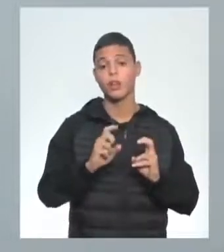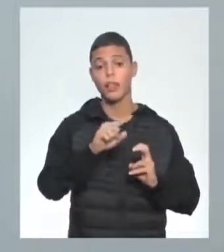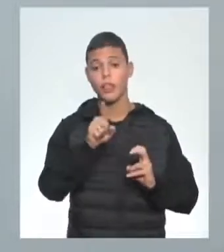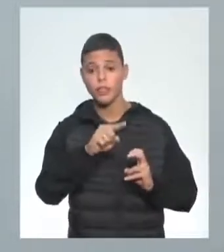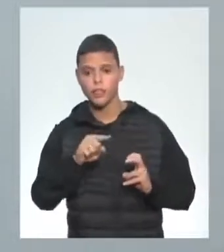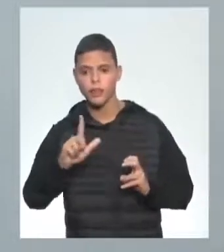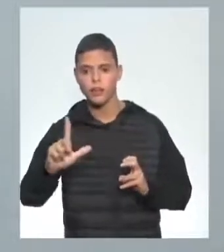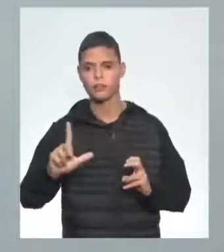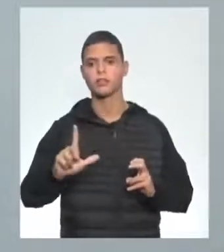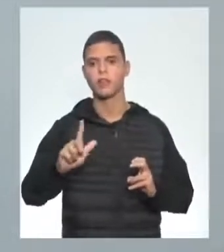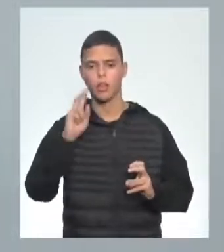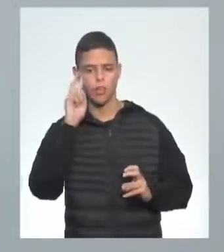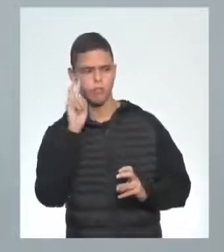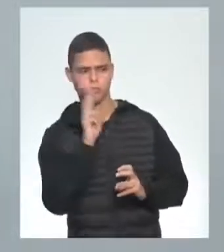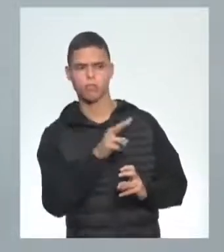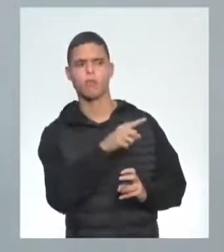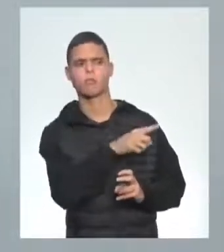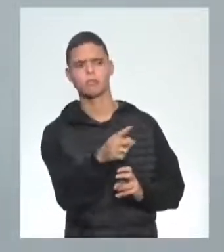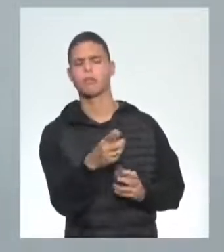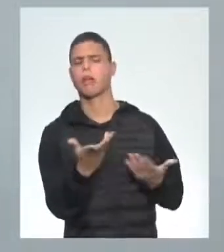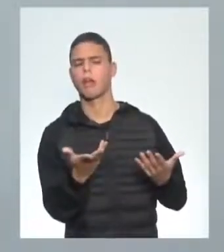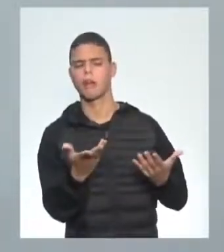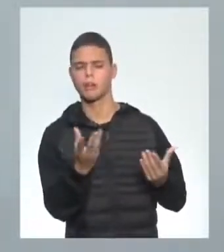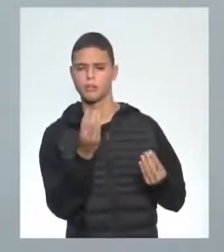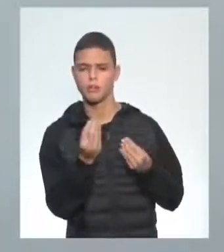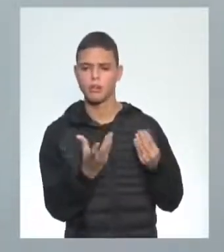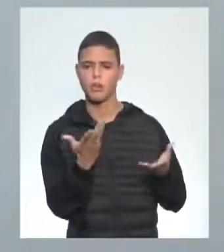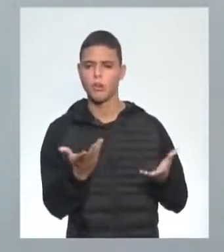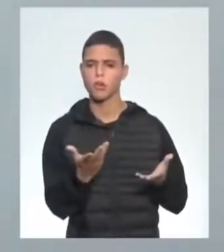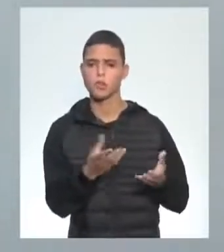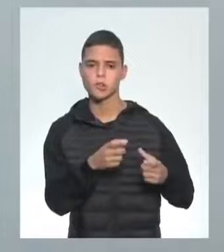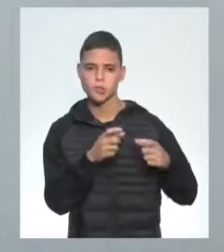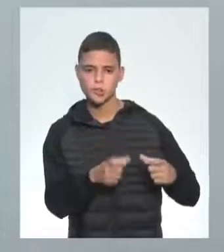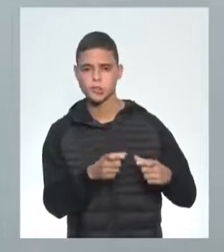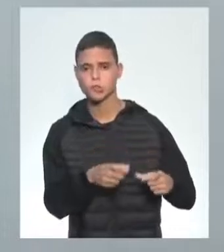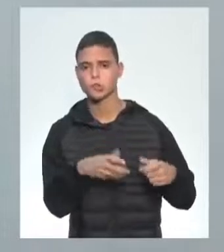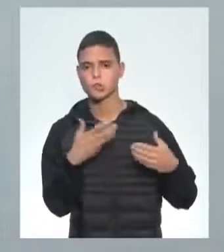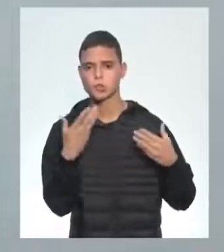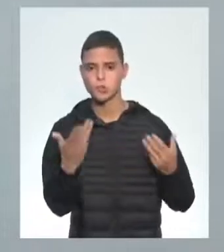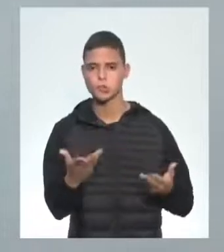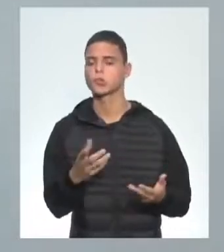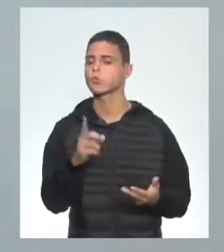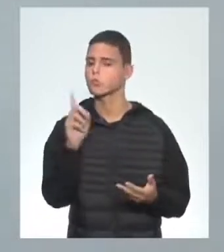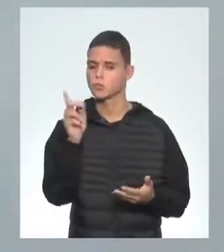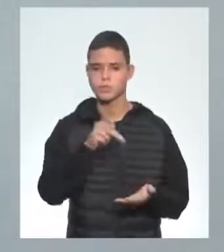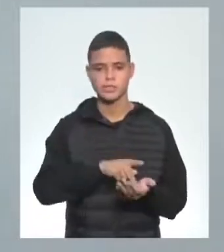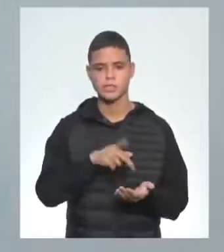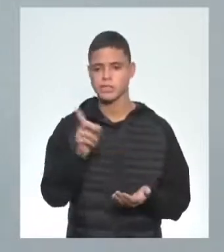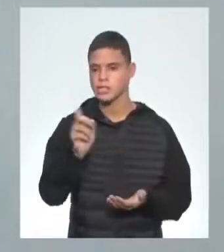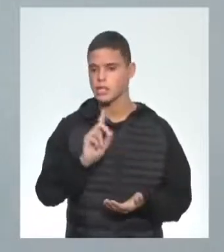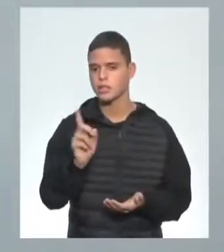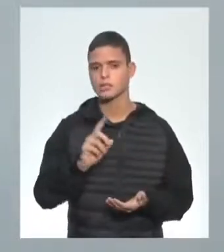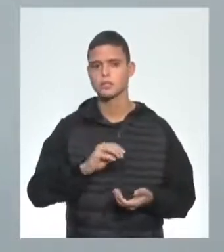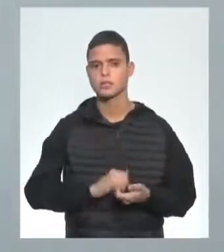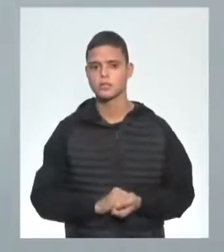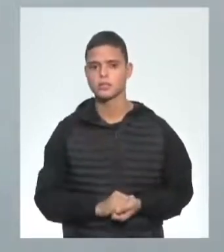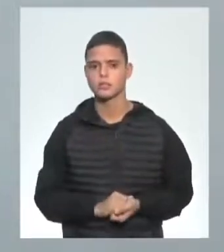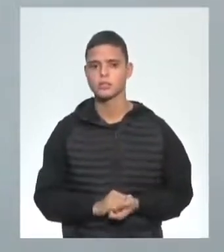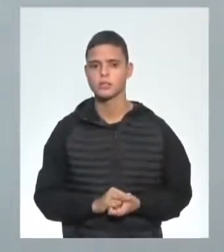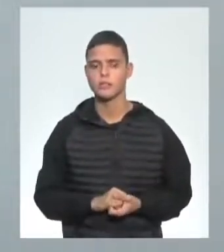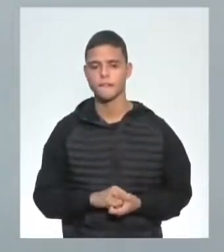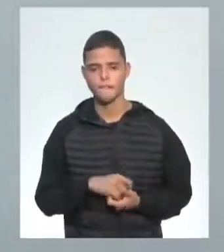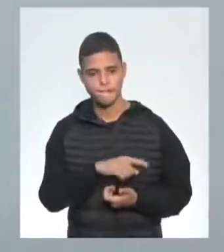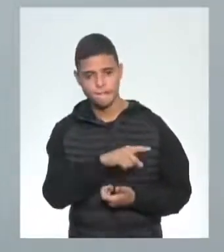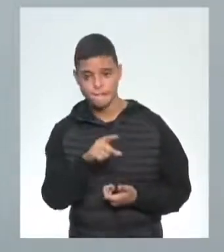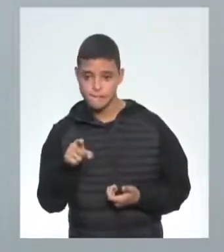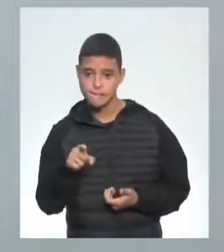você torto, determinando quem você é pelo lugar que você vive, que você mora. E isso não é verdade, não determina quem você é. Eu acho que